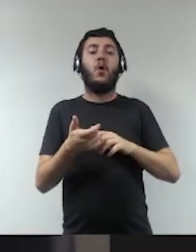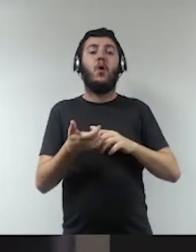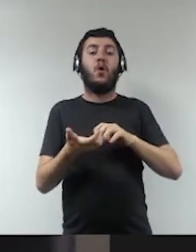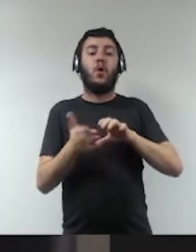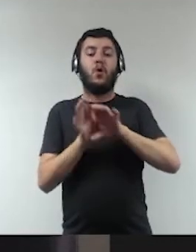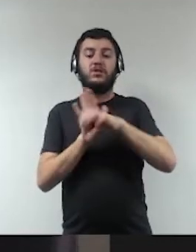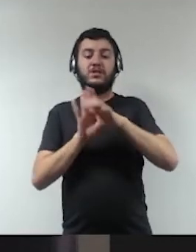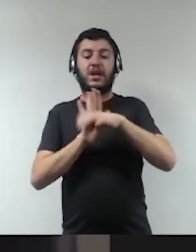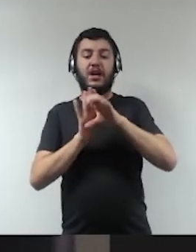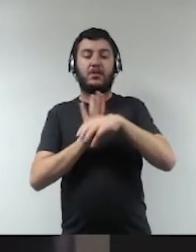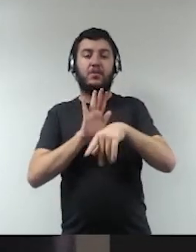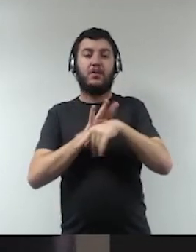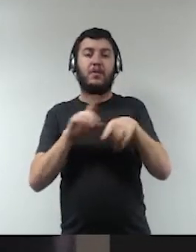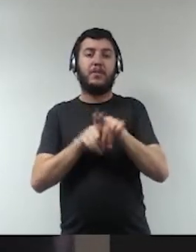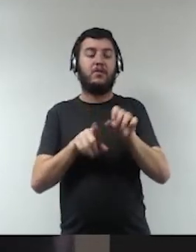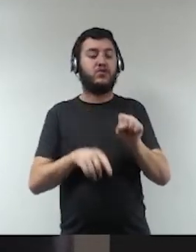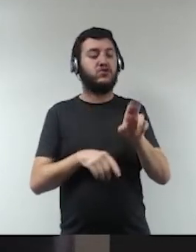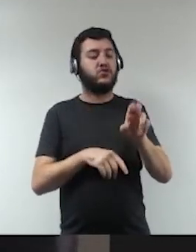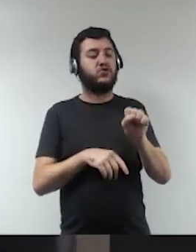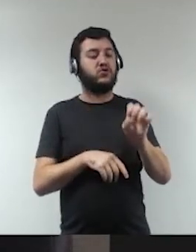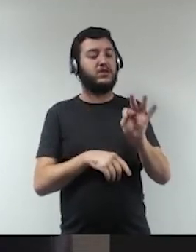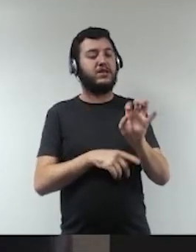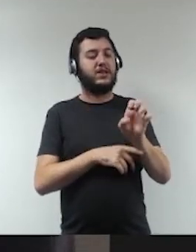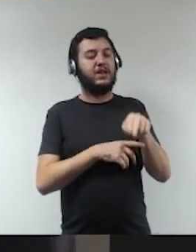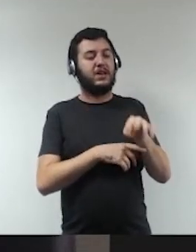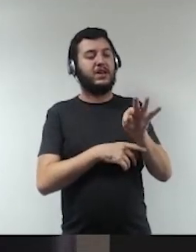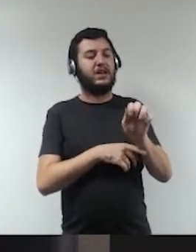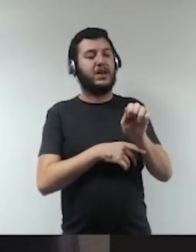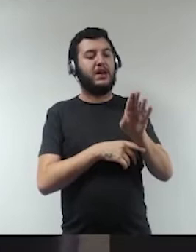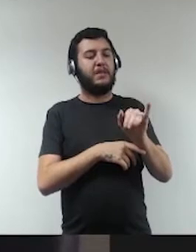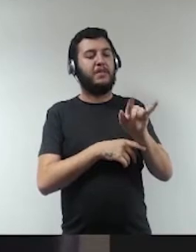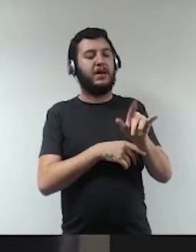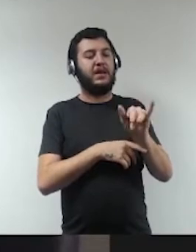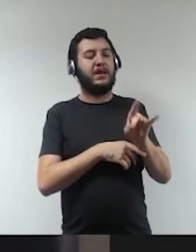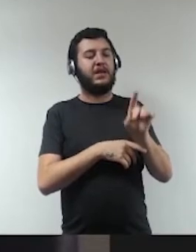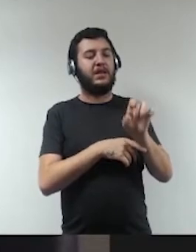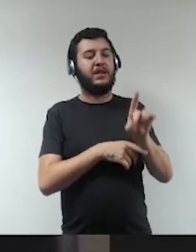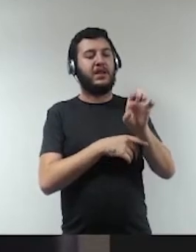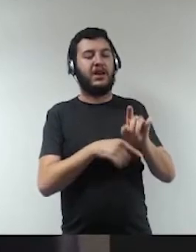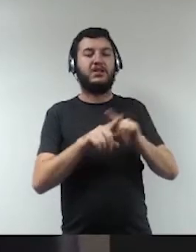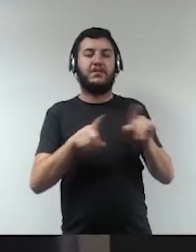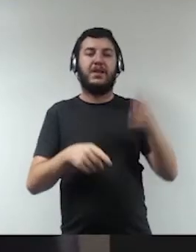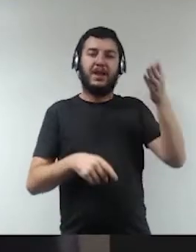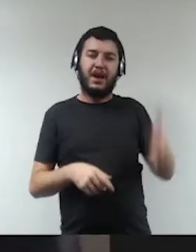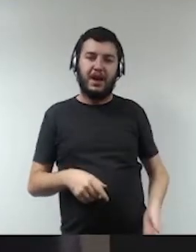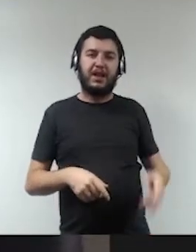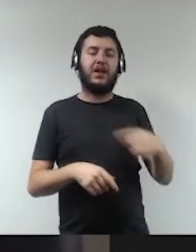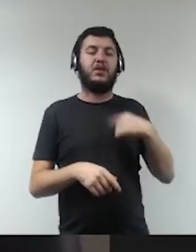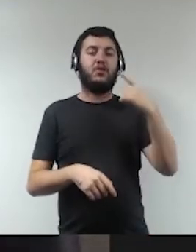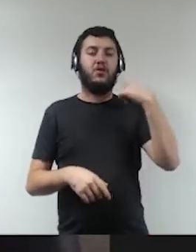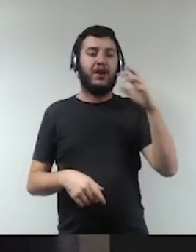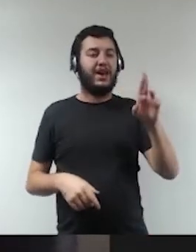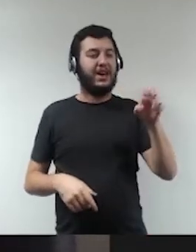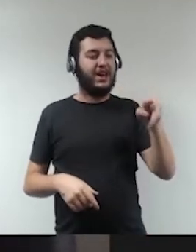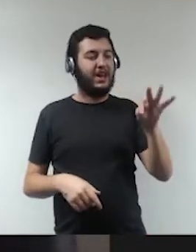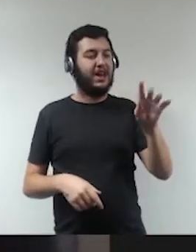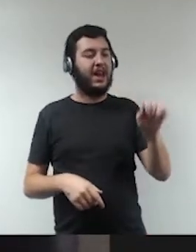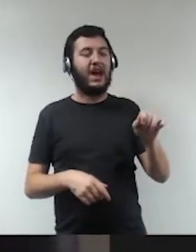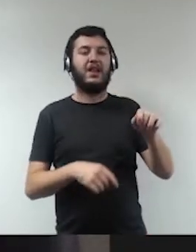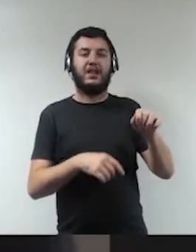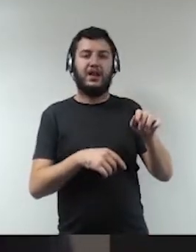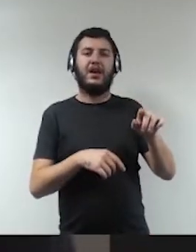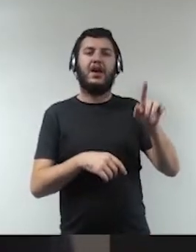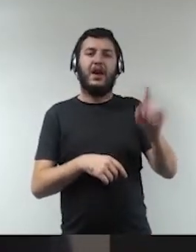Fatos são os exemplos de decisões, e a doutora Renata é magistrada, que levam em conta